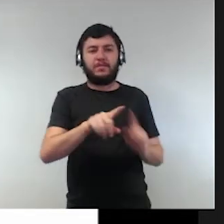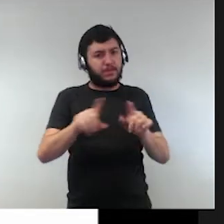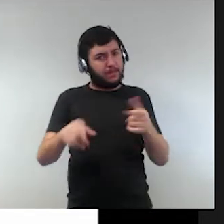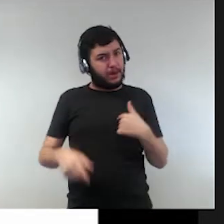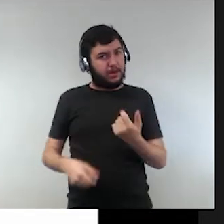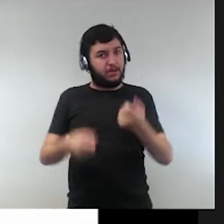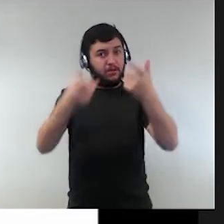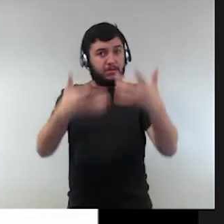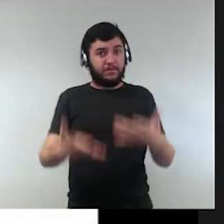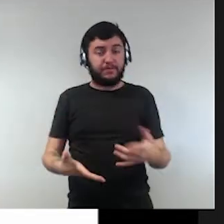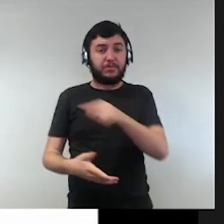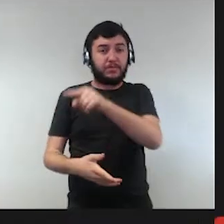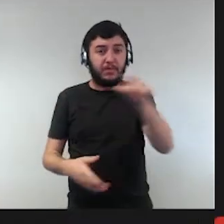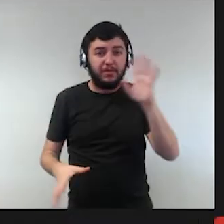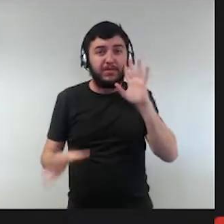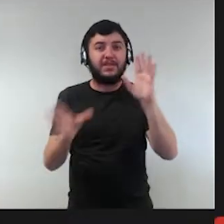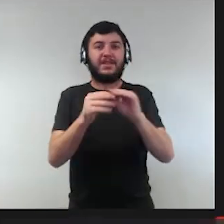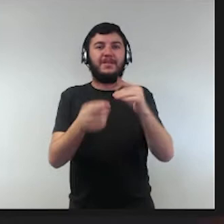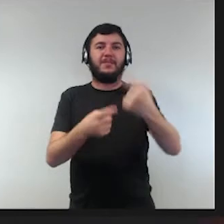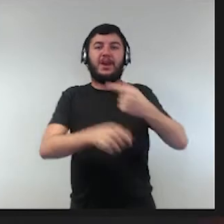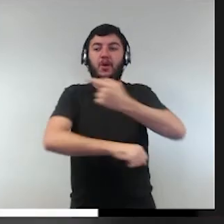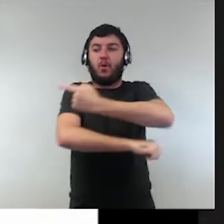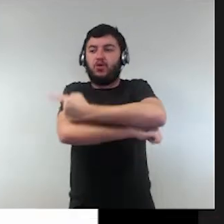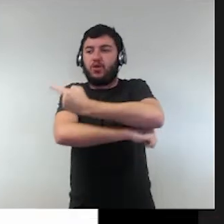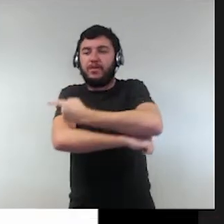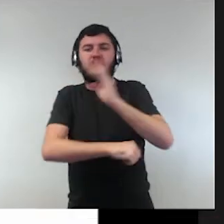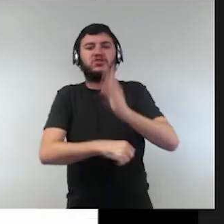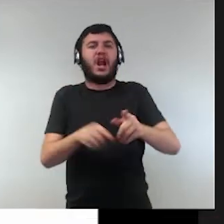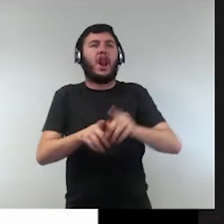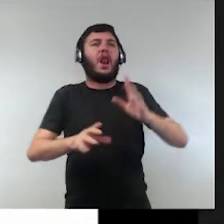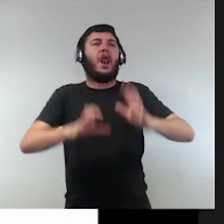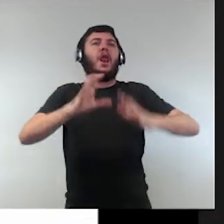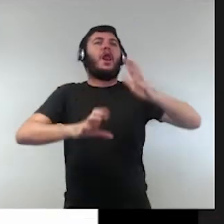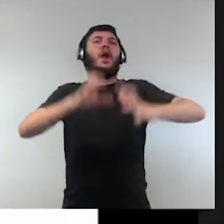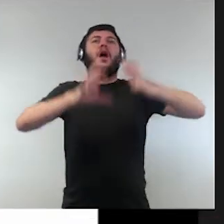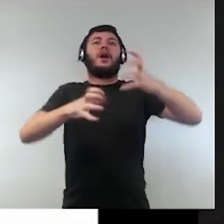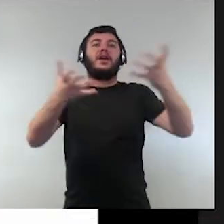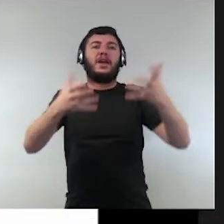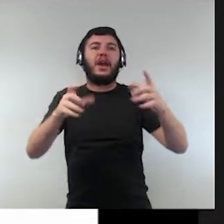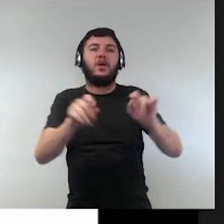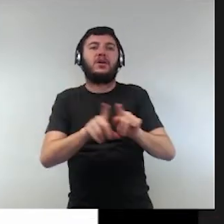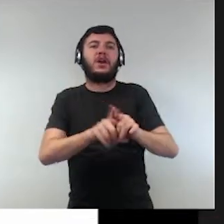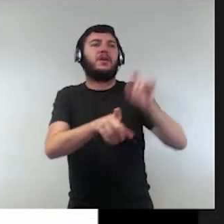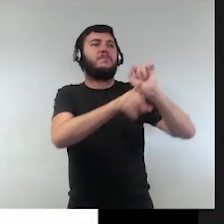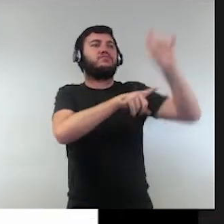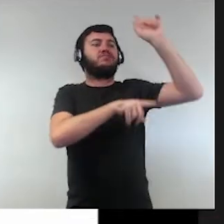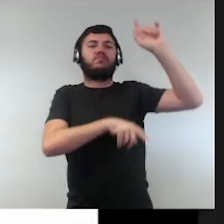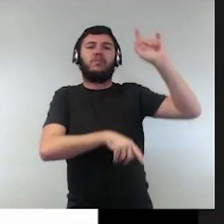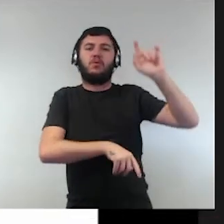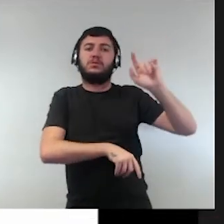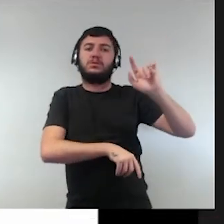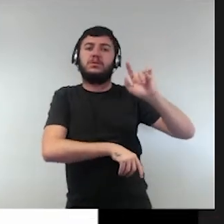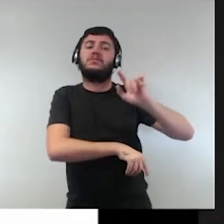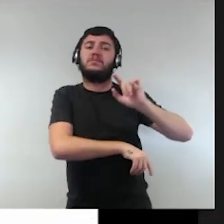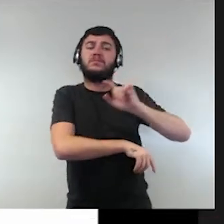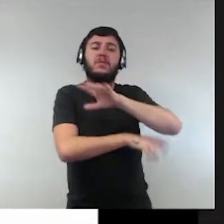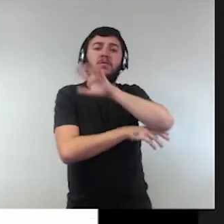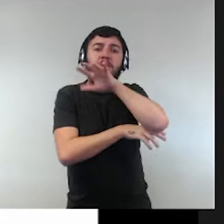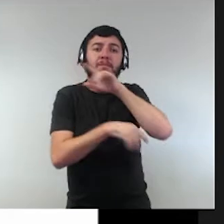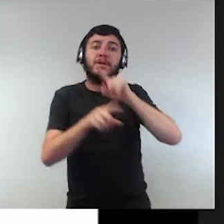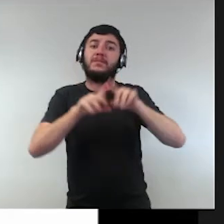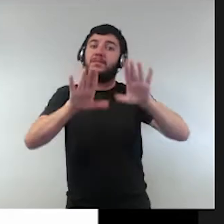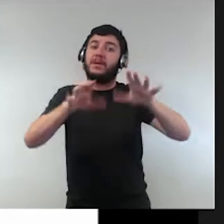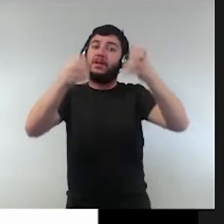existem brigas pelo condomínio de tirar os animais de dentro dos apartamentos, e nós vamos ver daqui a pouco que é um direito de propriedade do